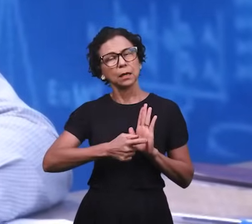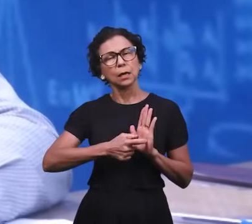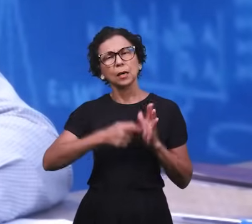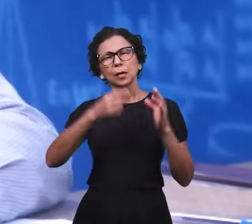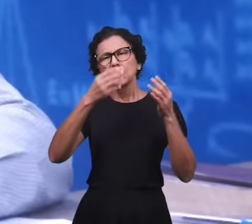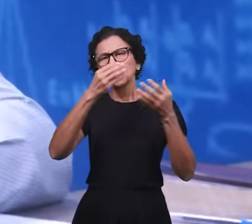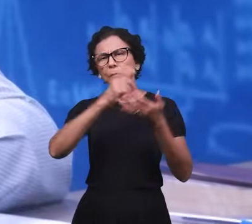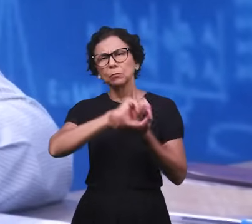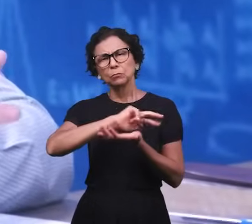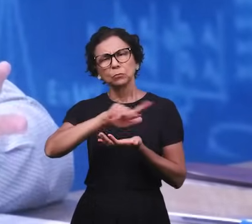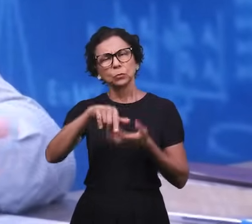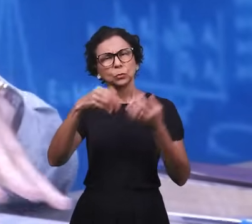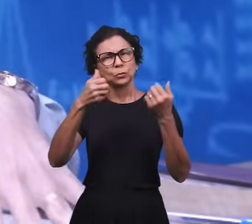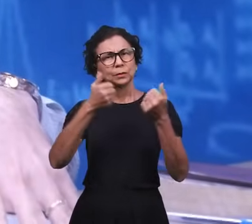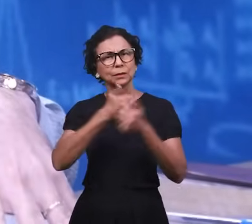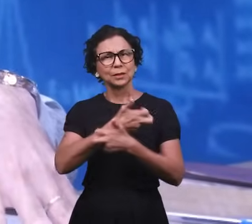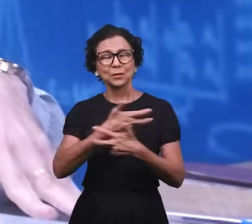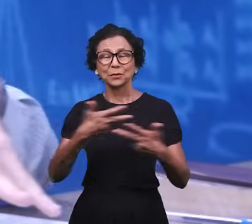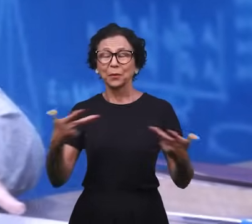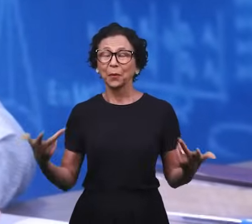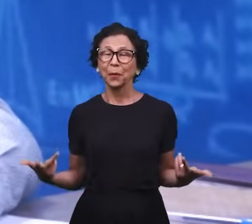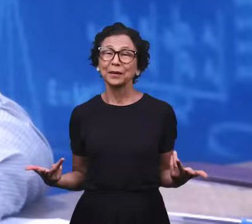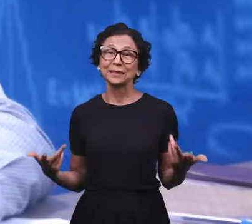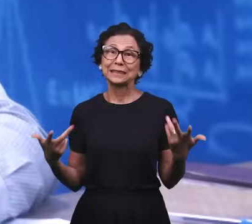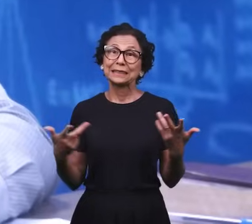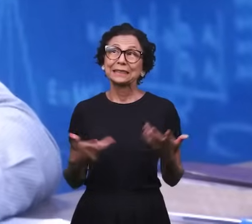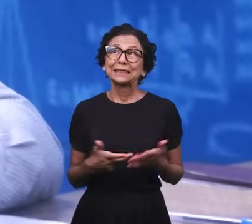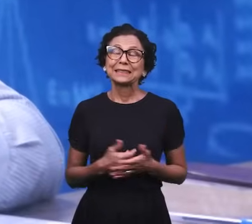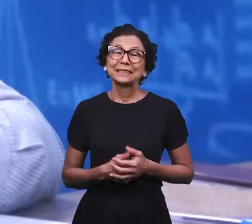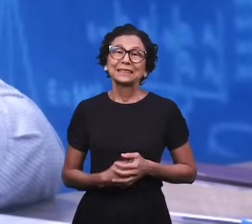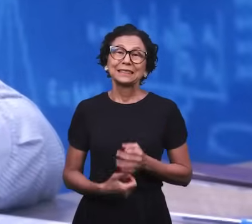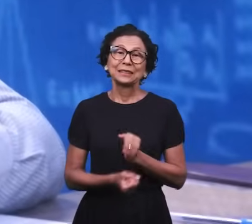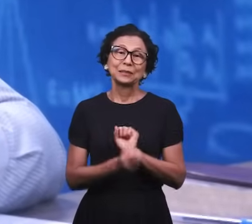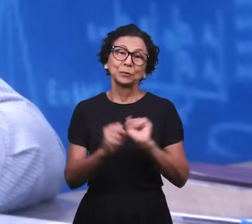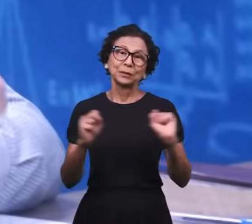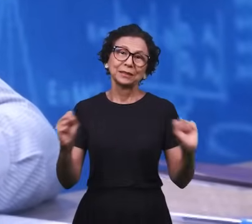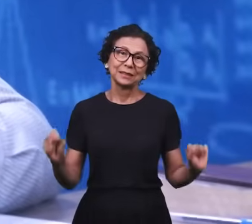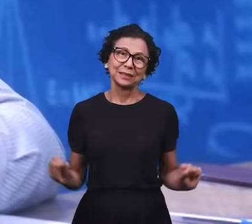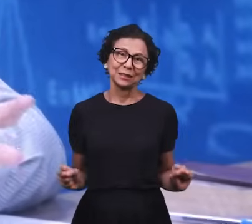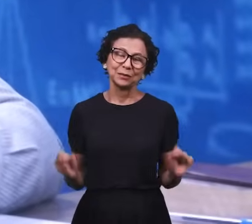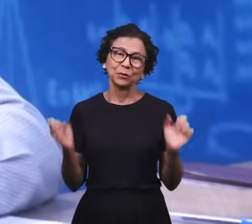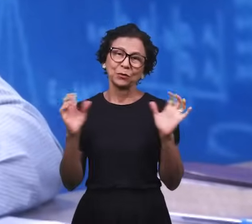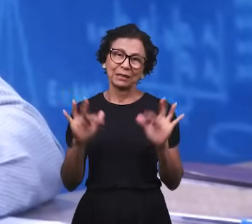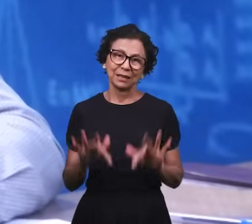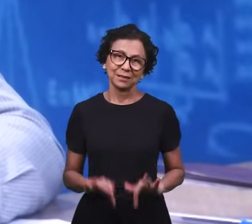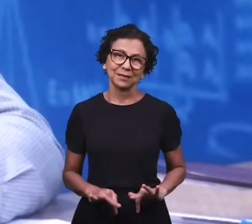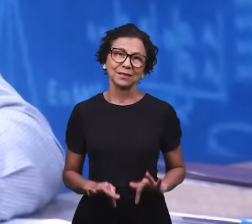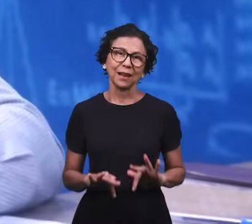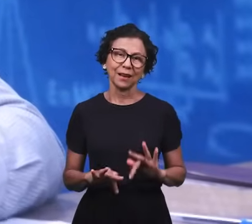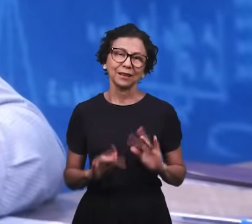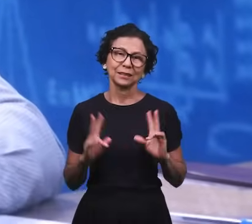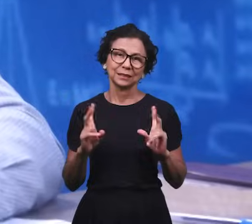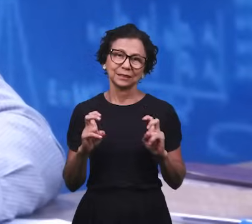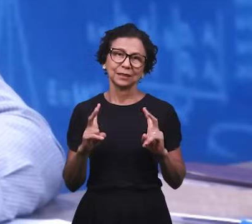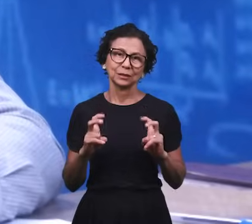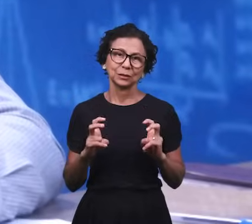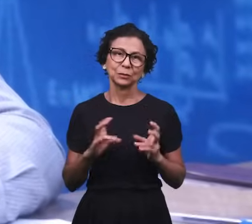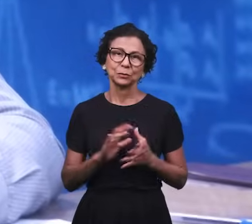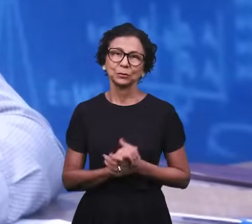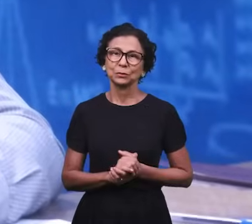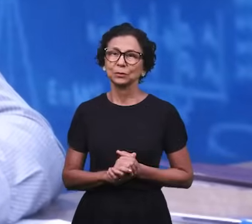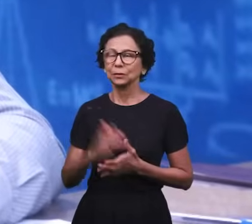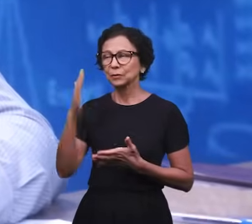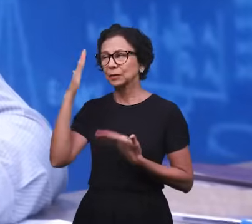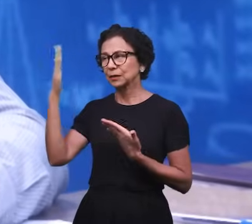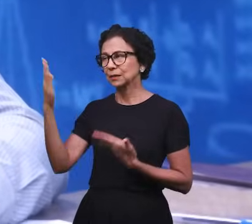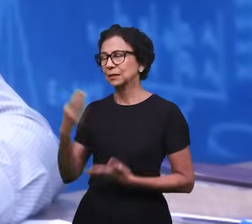artificial. Falamos muitas coisas, mas é claro que é impossível esgotar um assunto tão vasto como esse. Mas gostaria de agradecer a